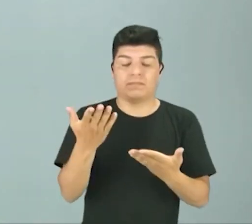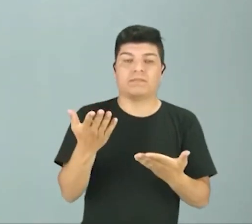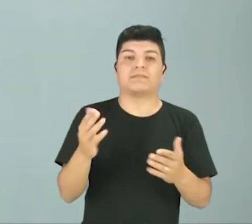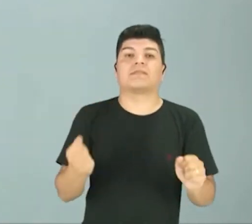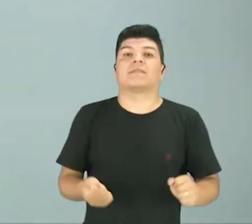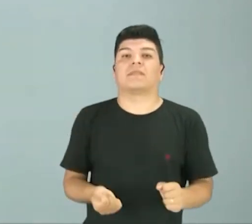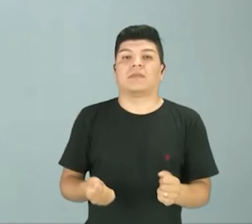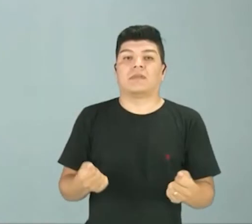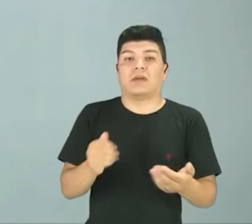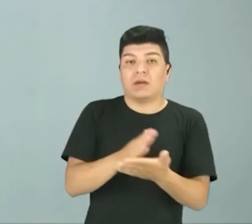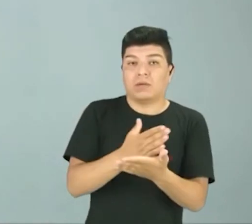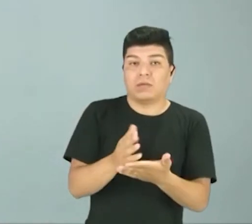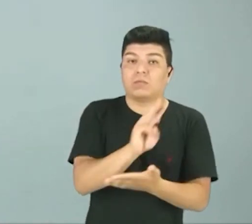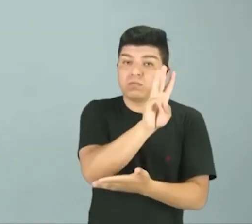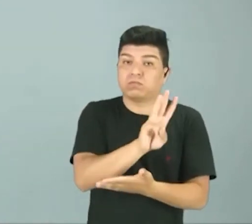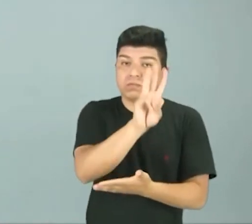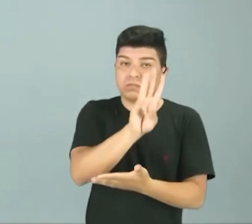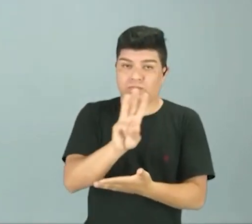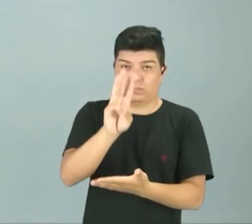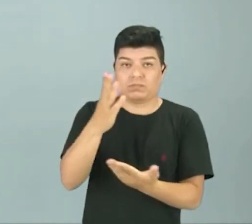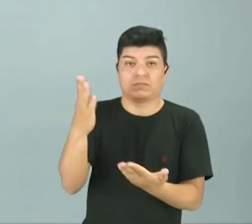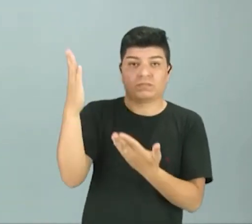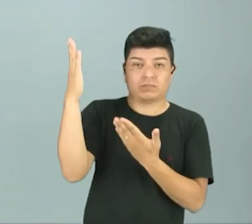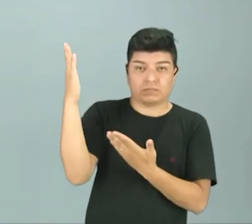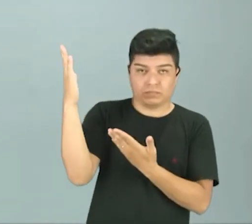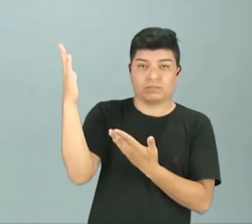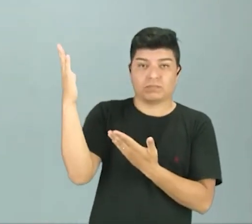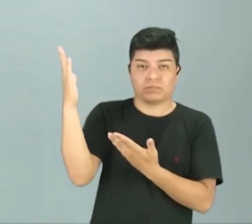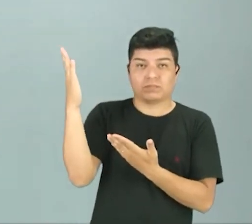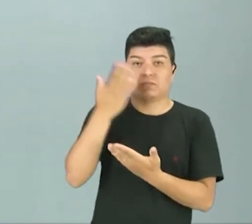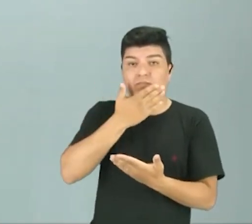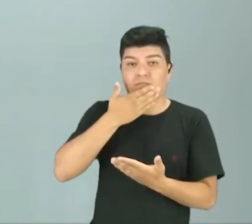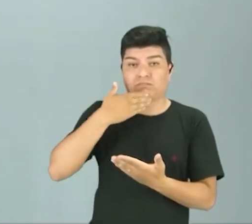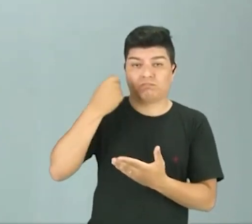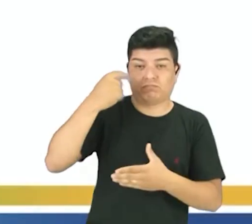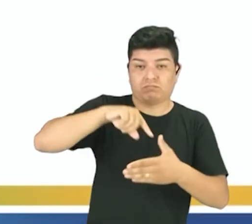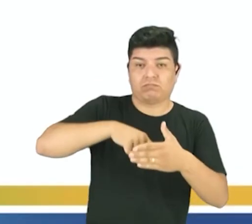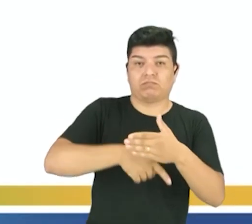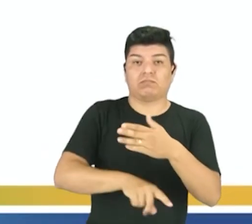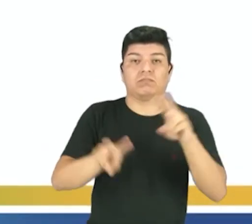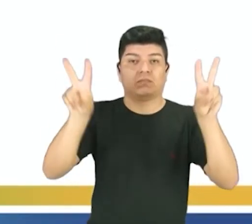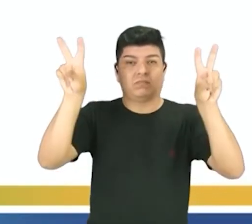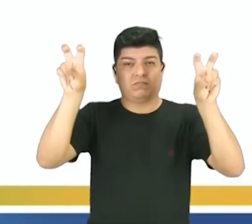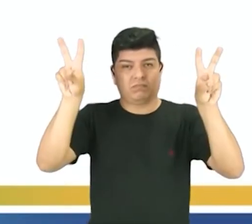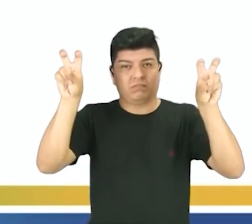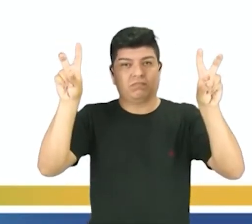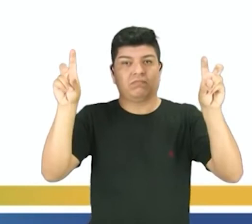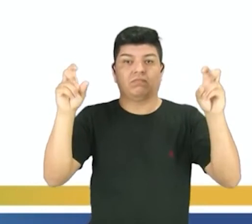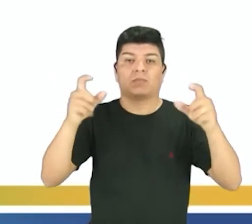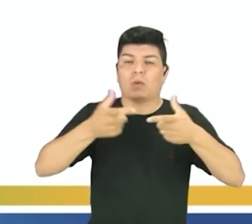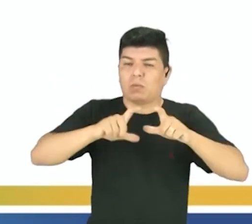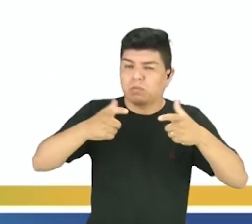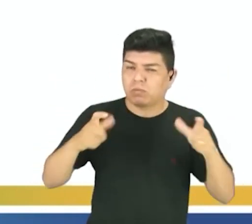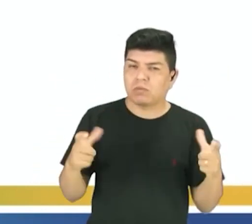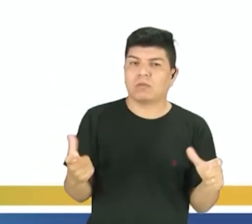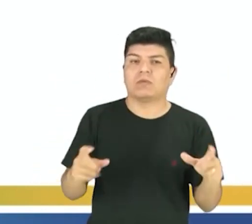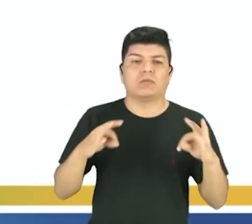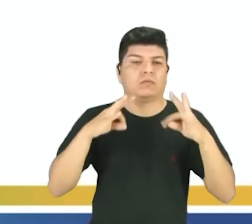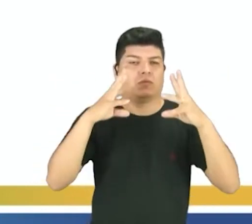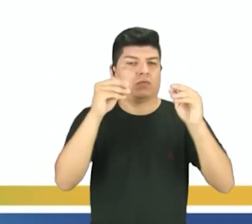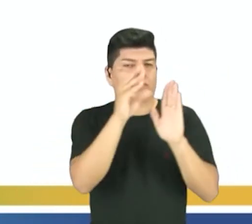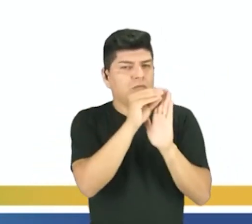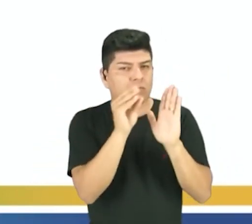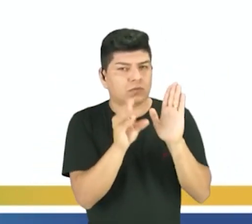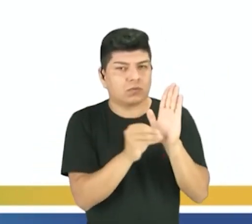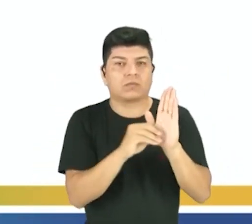vocês alguns links, de aperfeiçoamento do tema. Esse tema é muito extenso, talvez eu não abordei todos os conteúdos